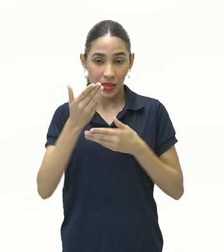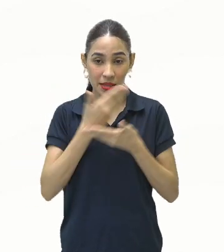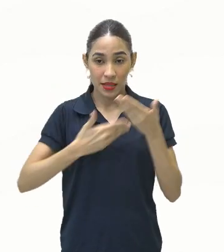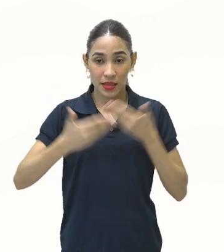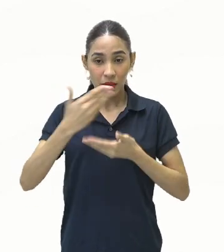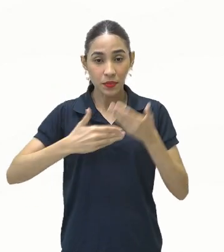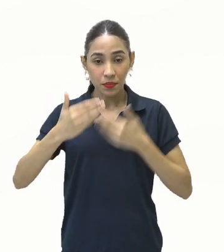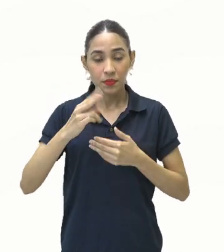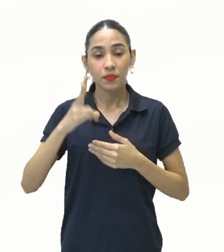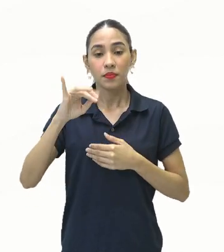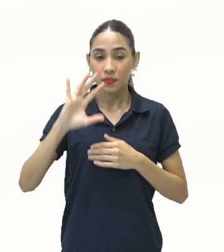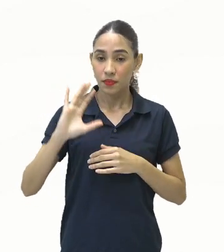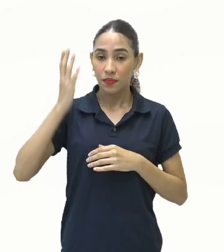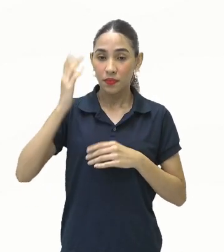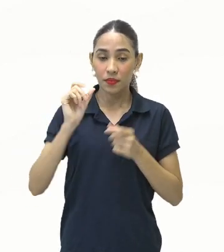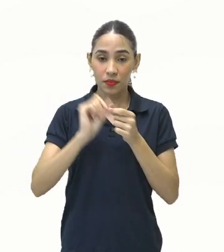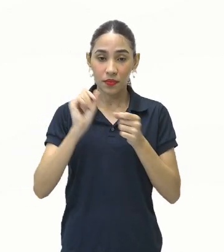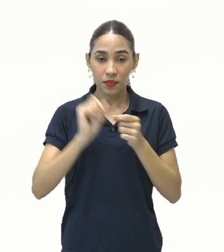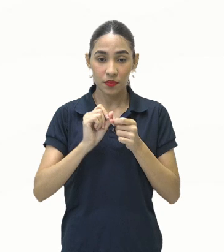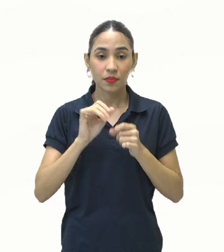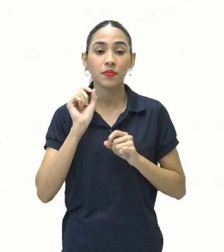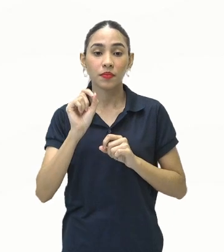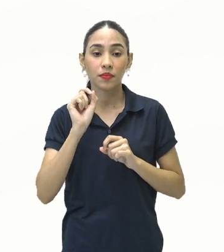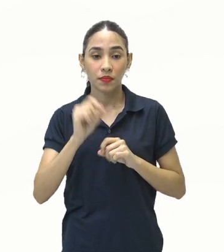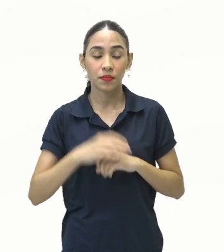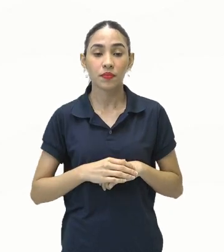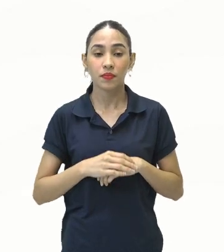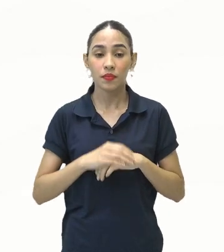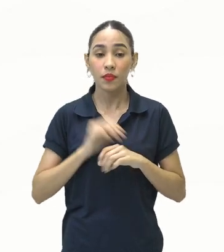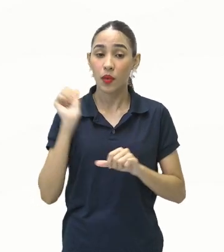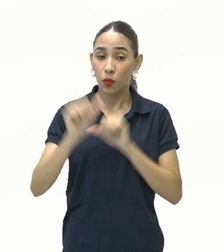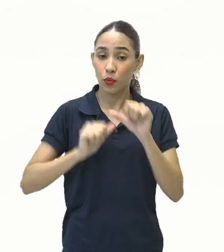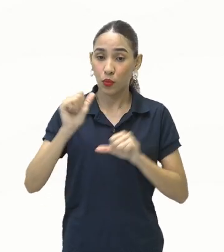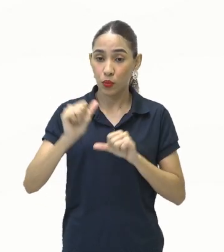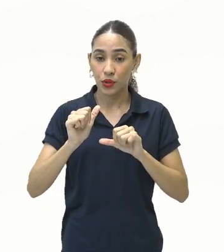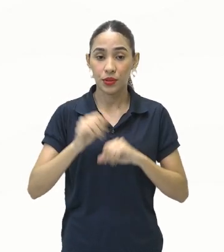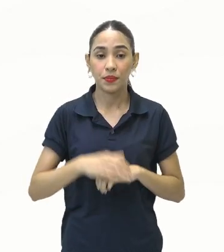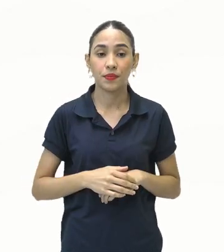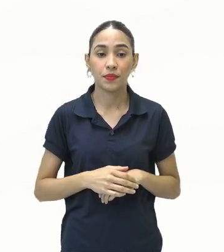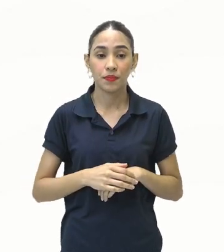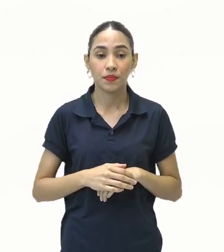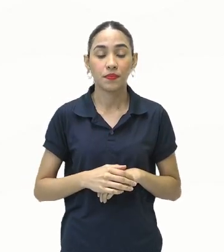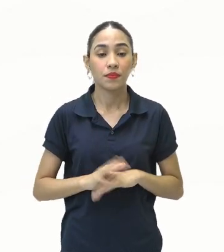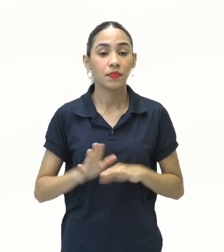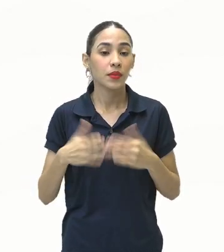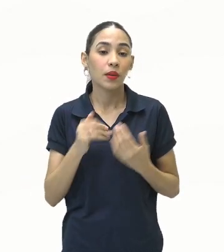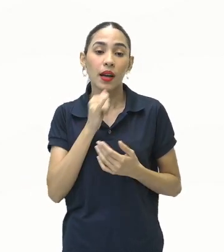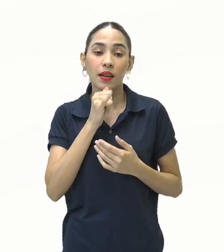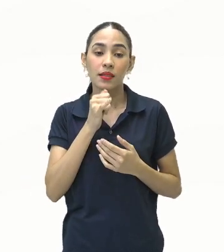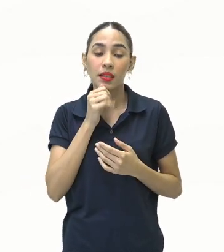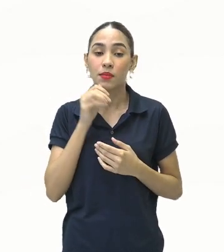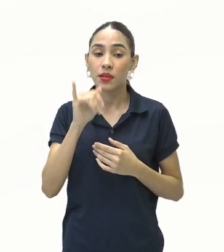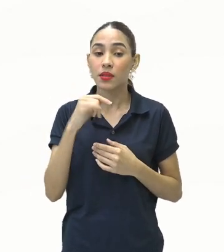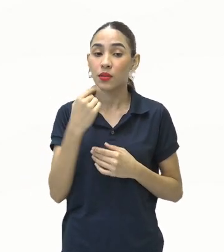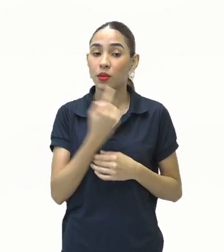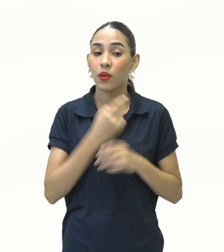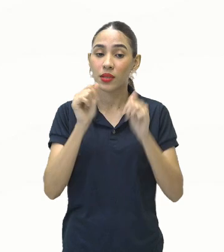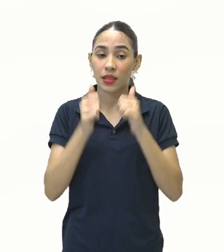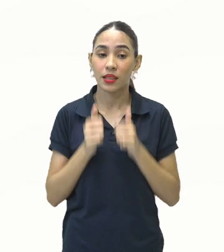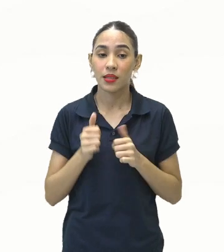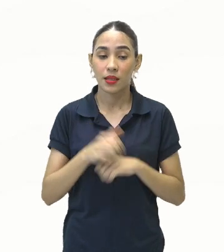ter, fazendo com que o estado físico mude. Então, por exemplo, se a gente analisar